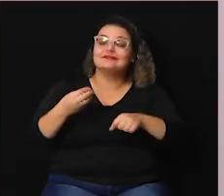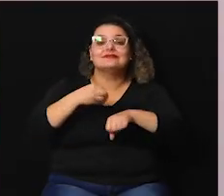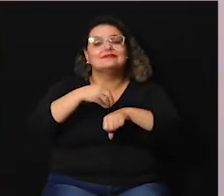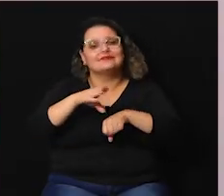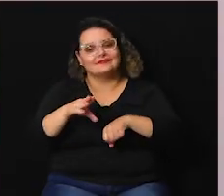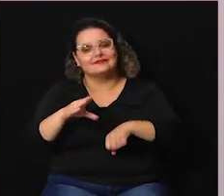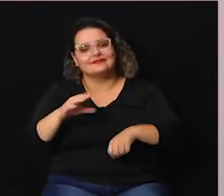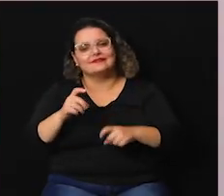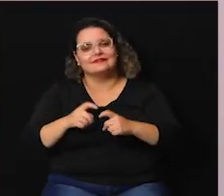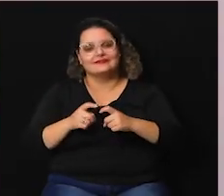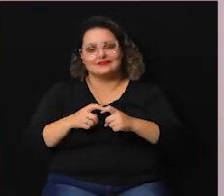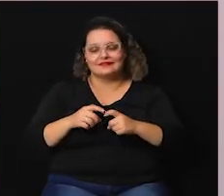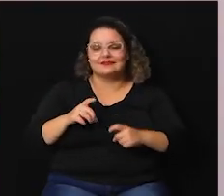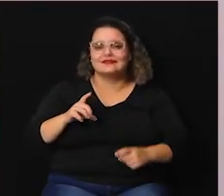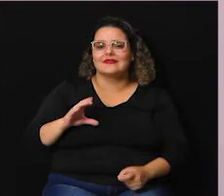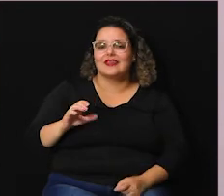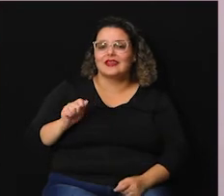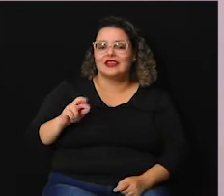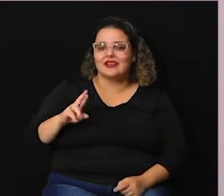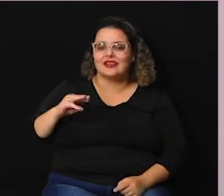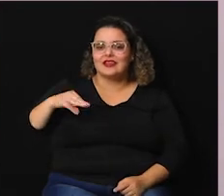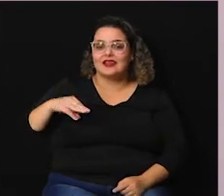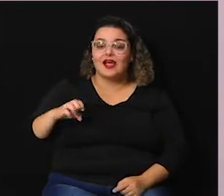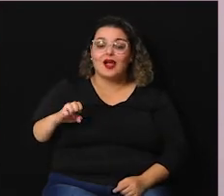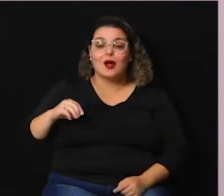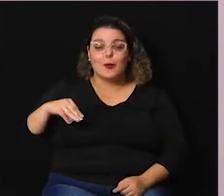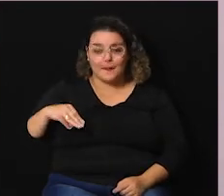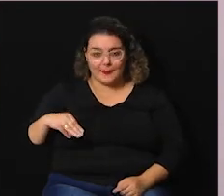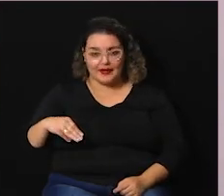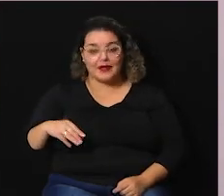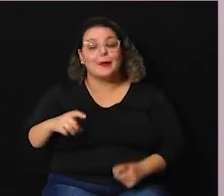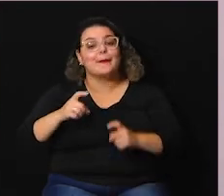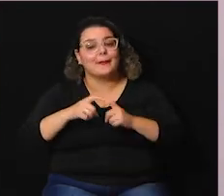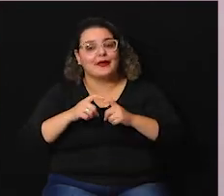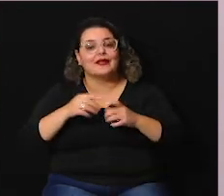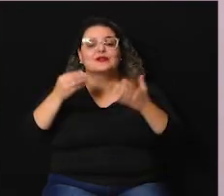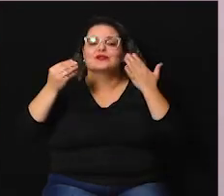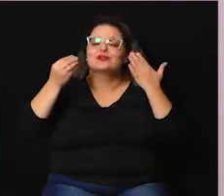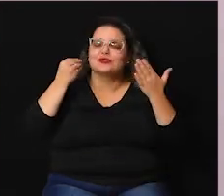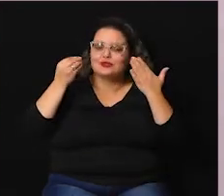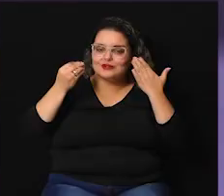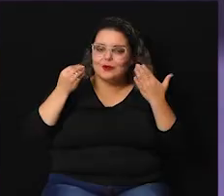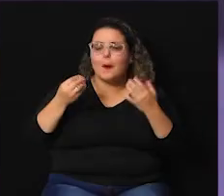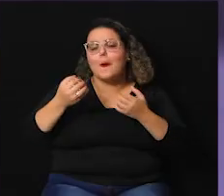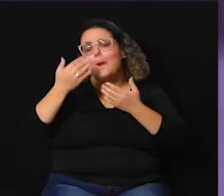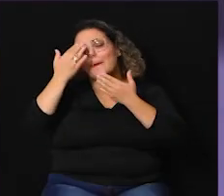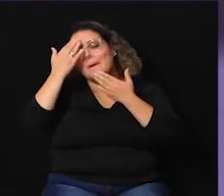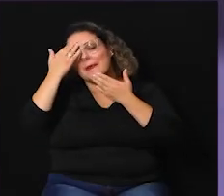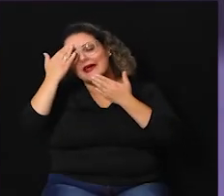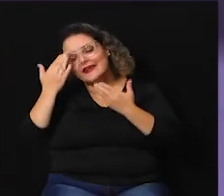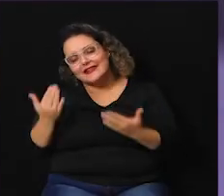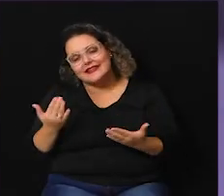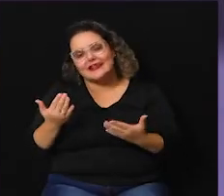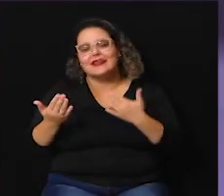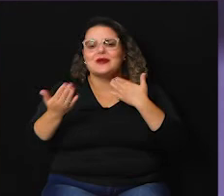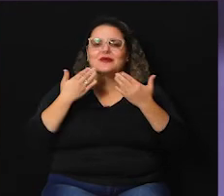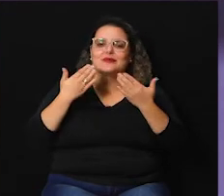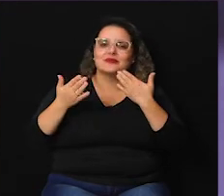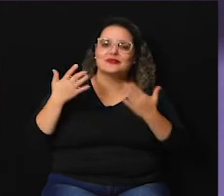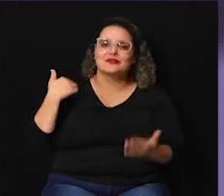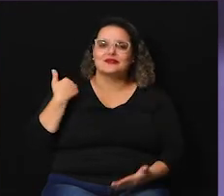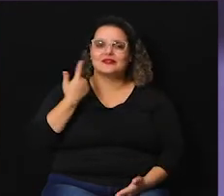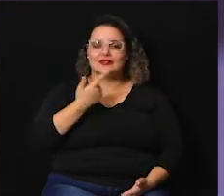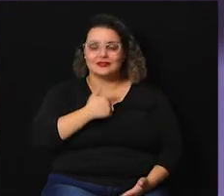da doutora Carmen Silvia Ribeiro, ela que é médica psiquiatra. Muito obrigada por falar